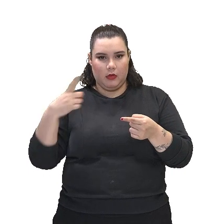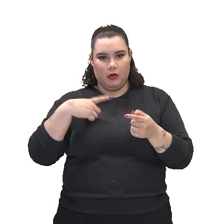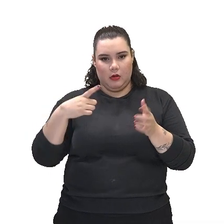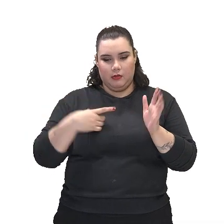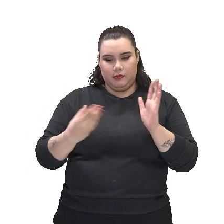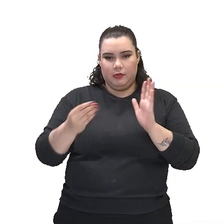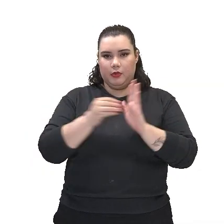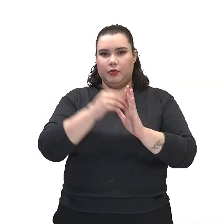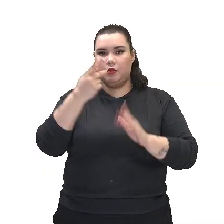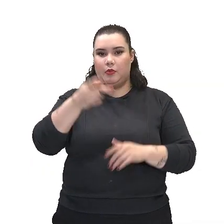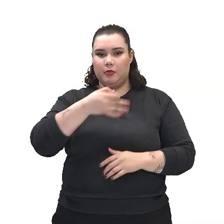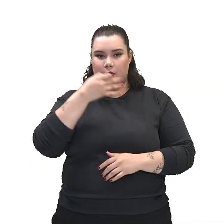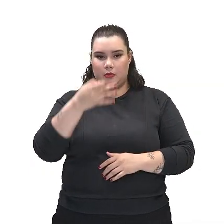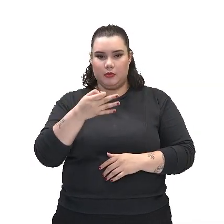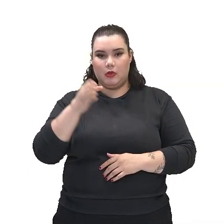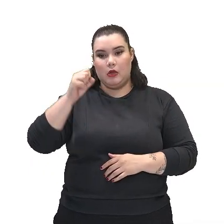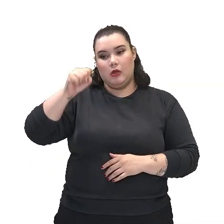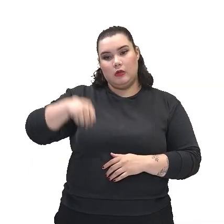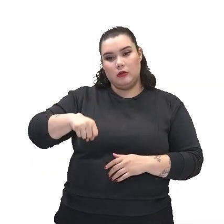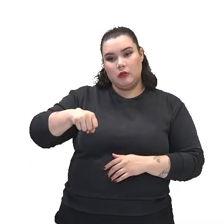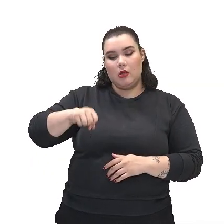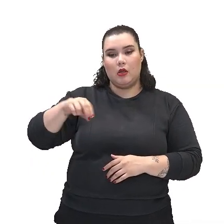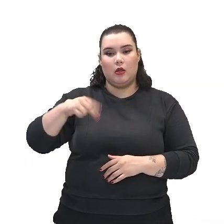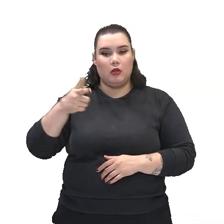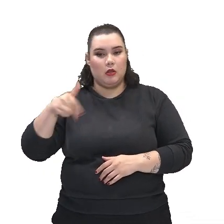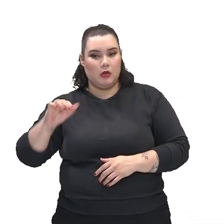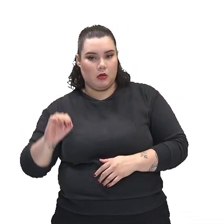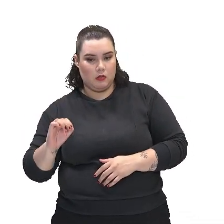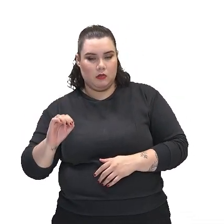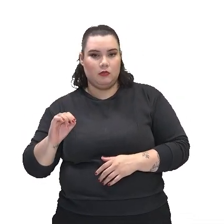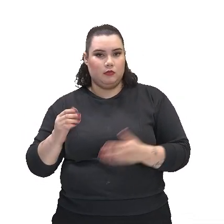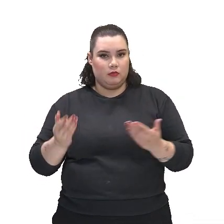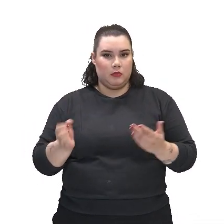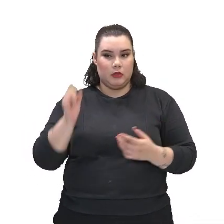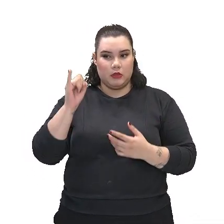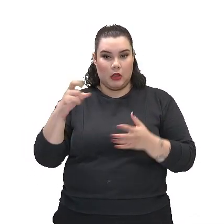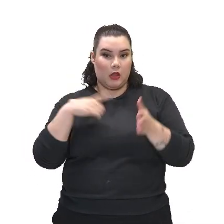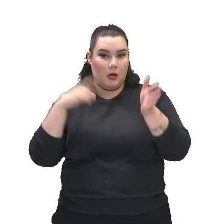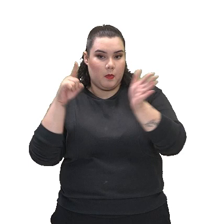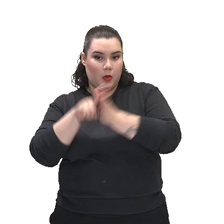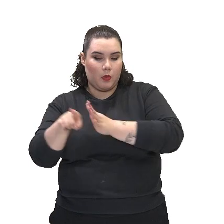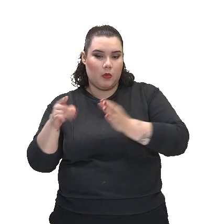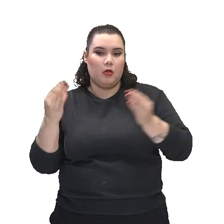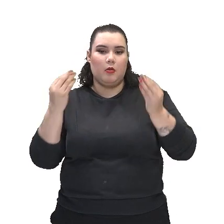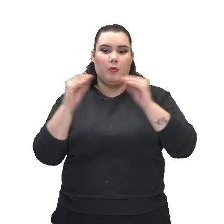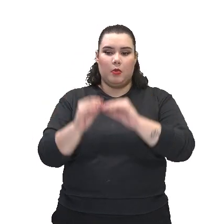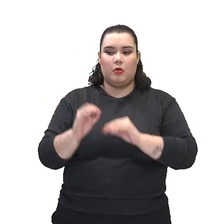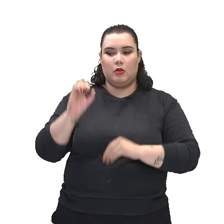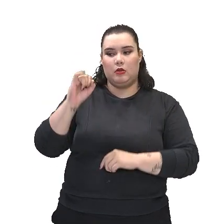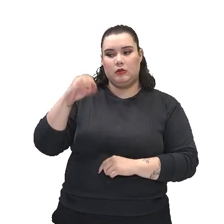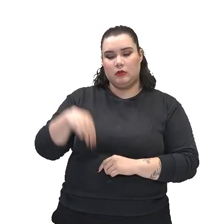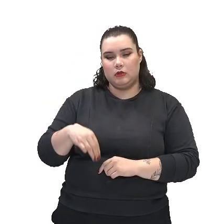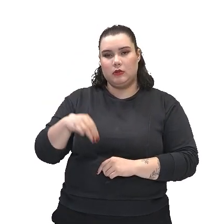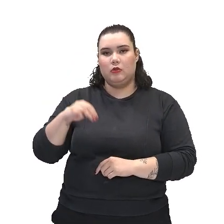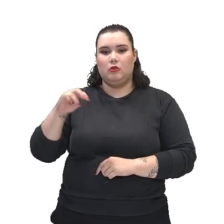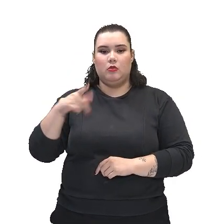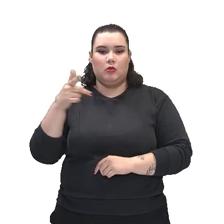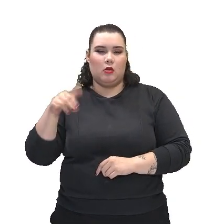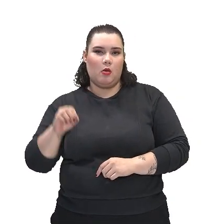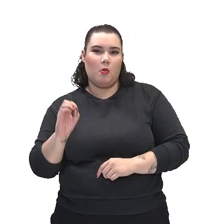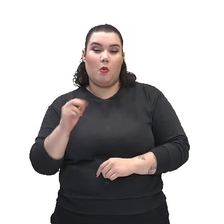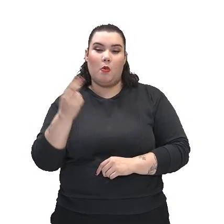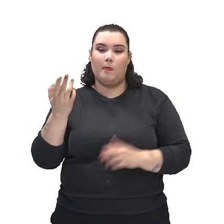sua posição. Sim, não, certo? Poderíamos ter aí também um mais ou menos,